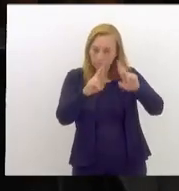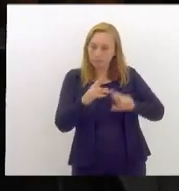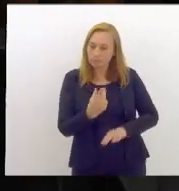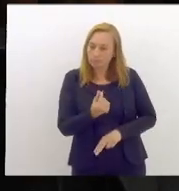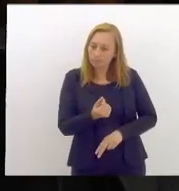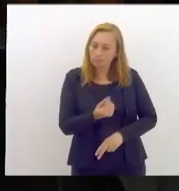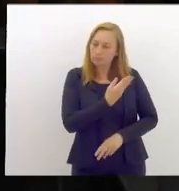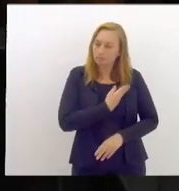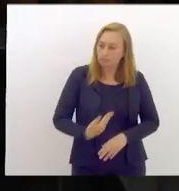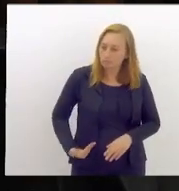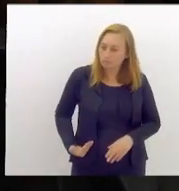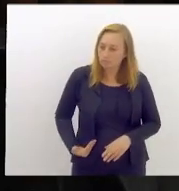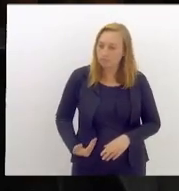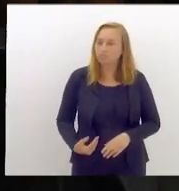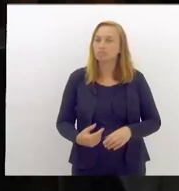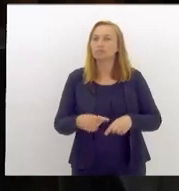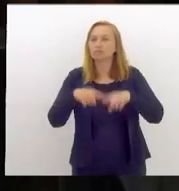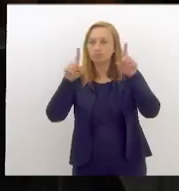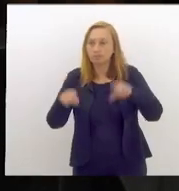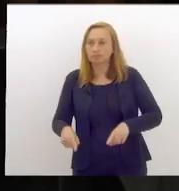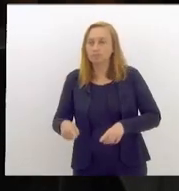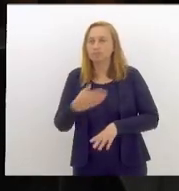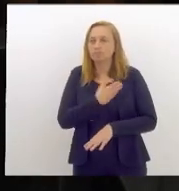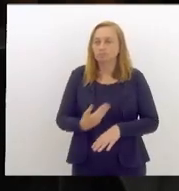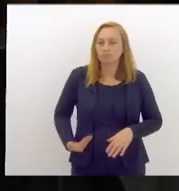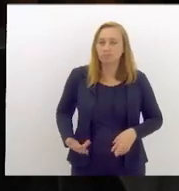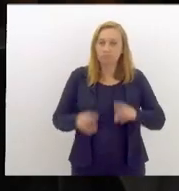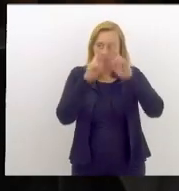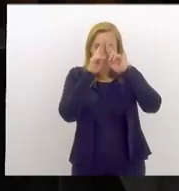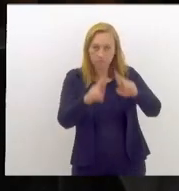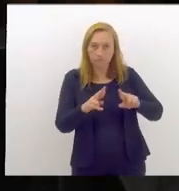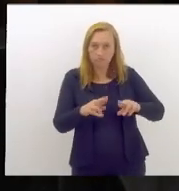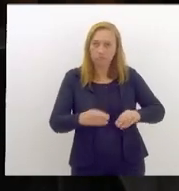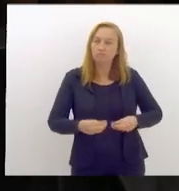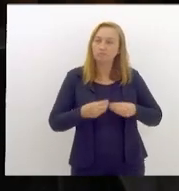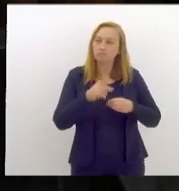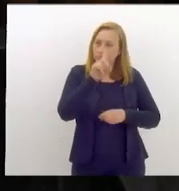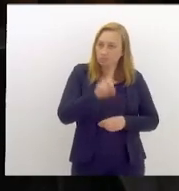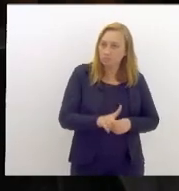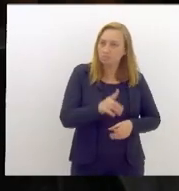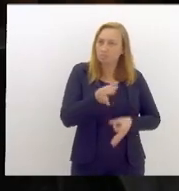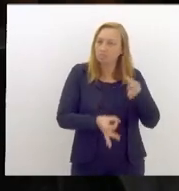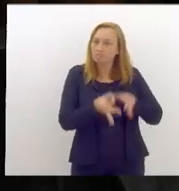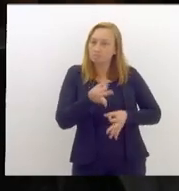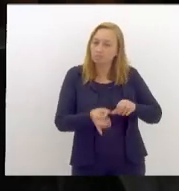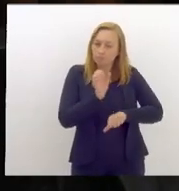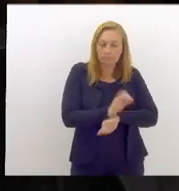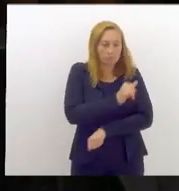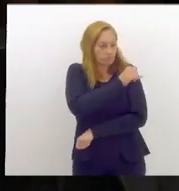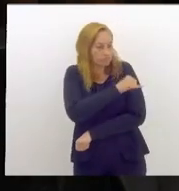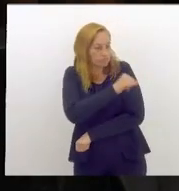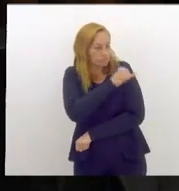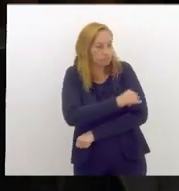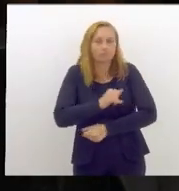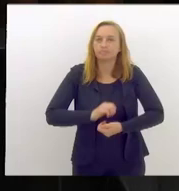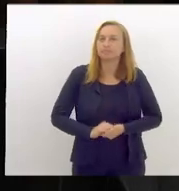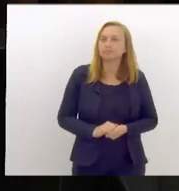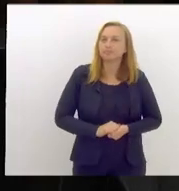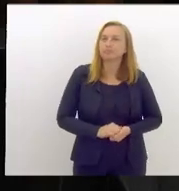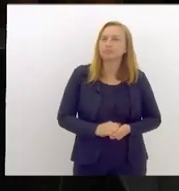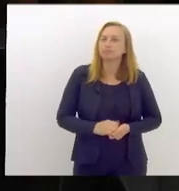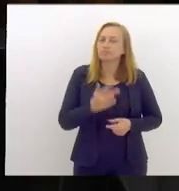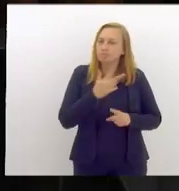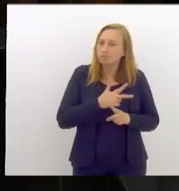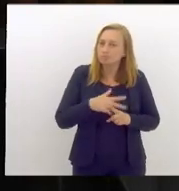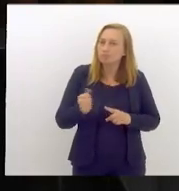quem respeitou o servidor público Quem deu garantia jurídica para que o Estado do Rio de Janeiro tenha sido o